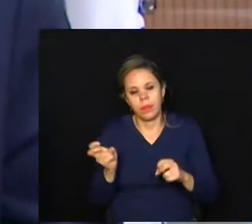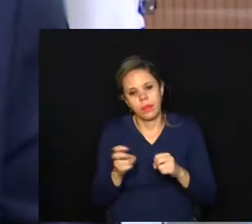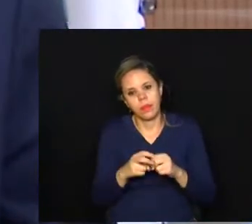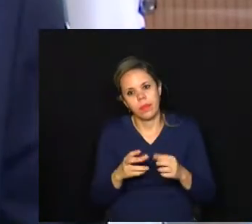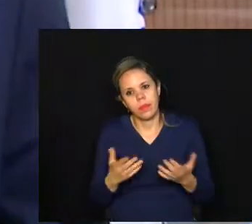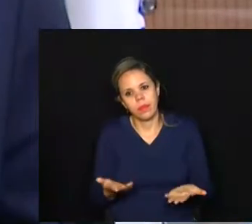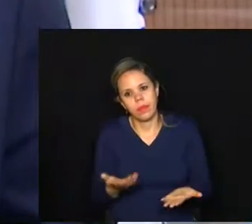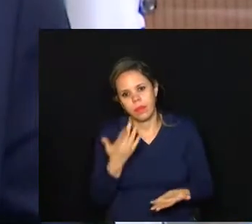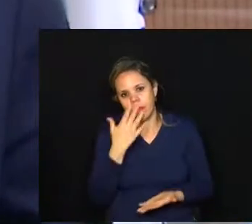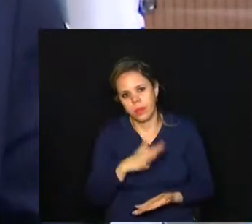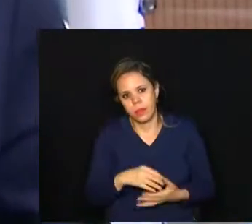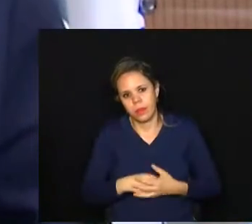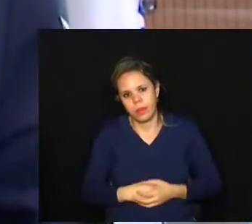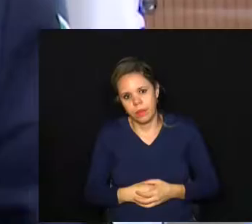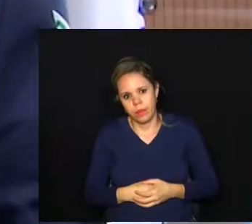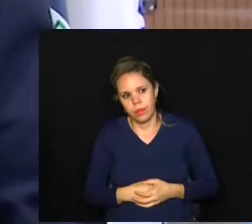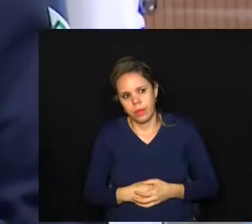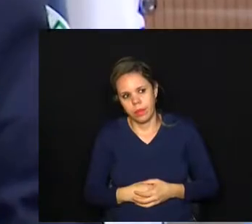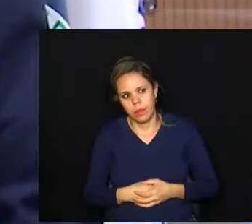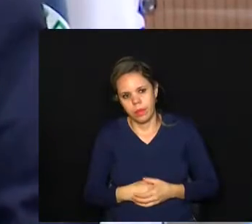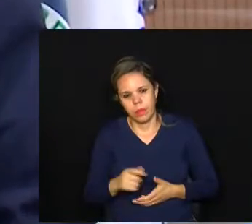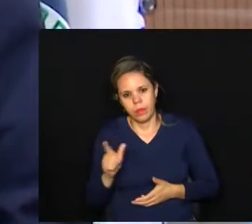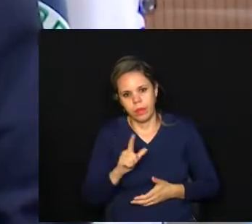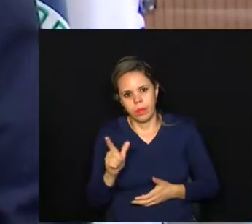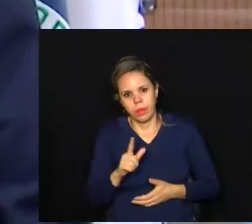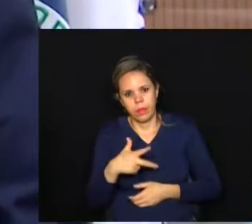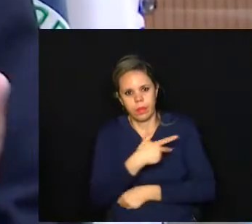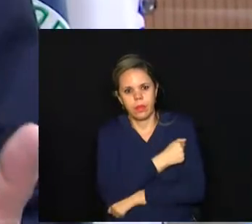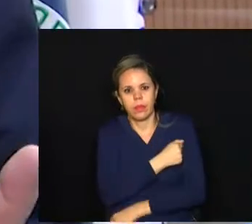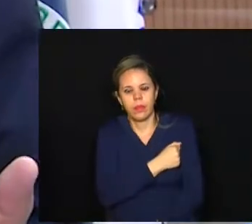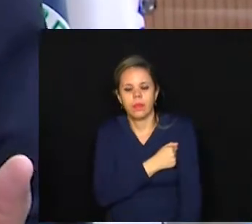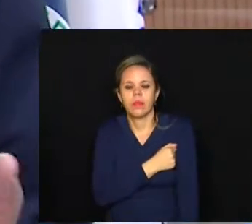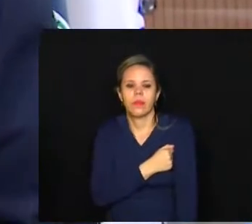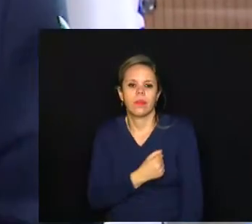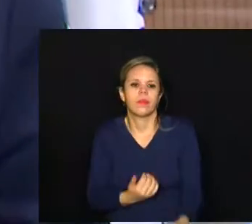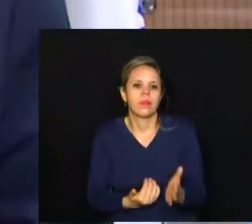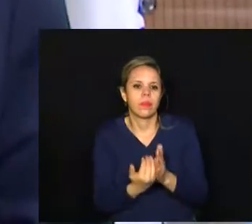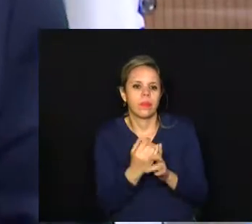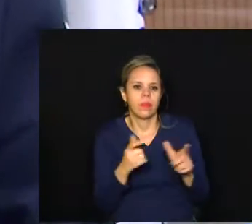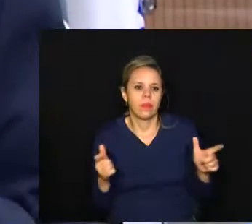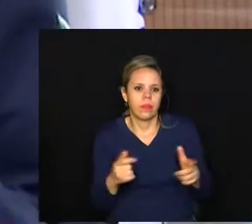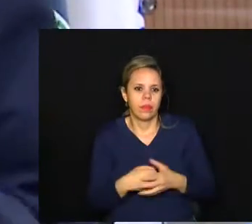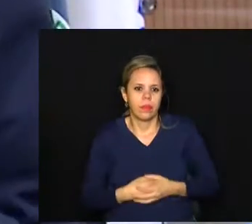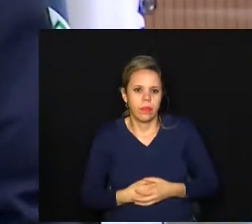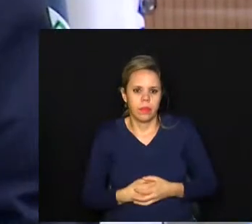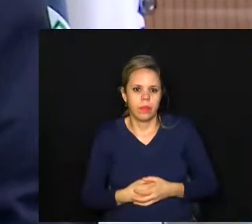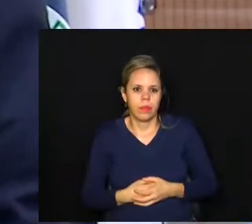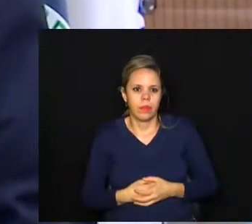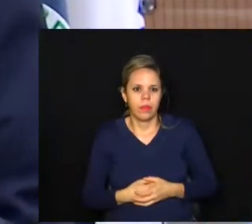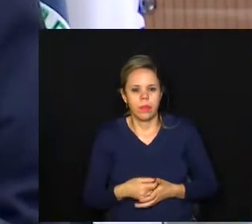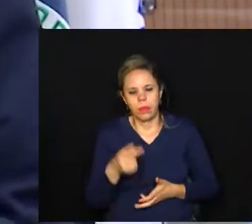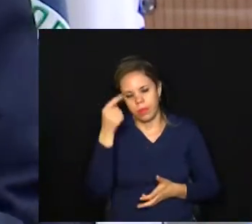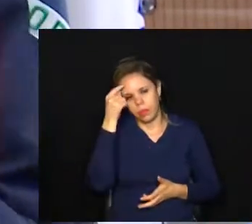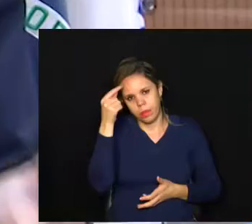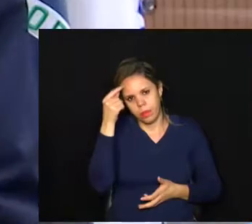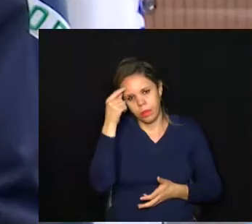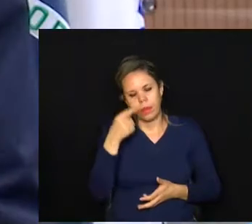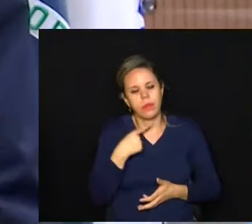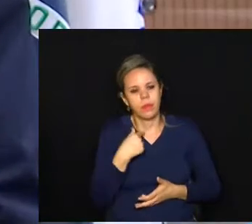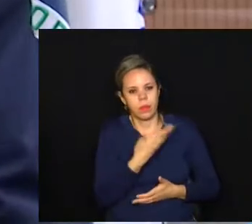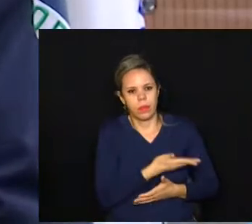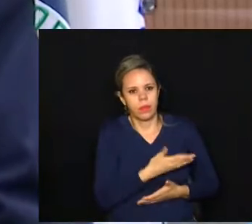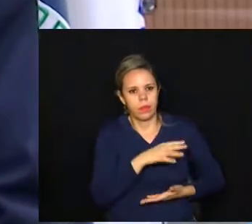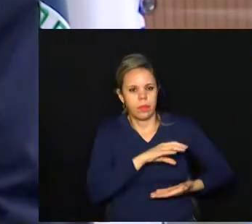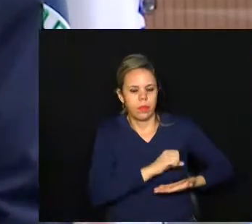para a criança. Então, obviamente, com a vacina vai aumentar ainda mais a sua consciência, o desejo dela